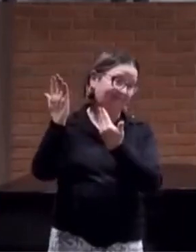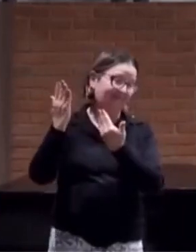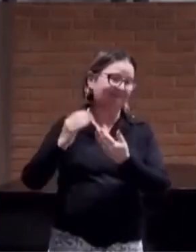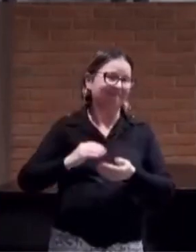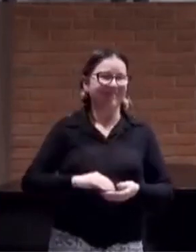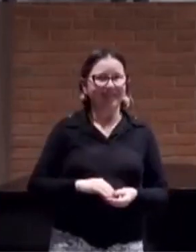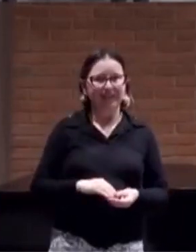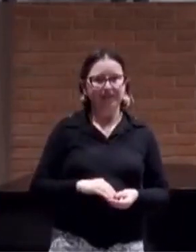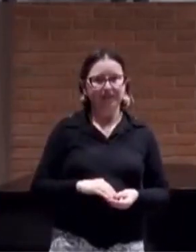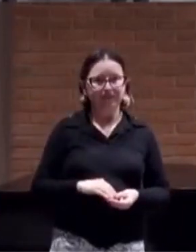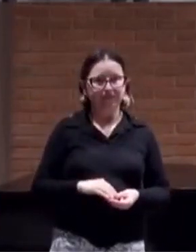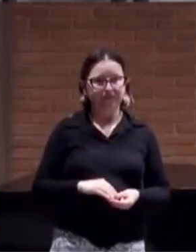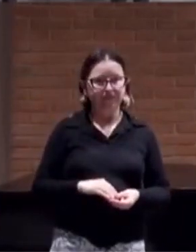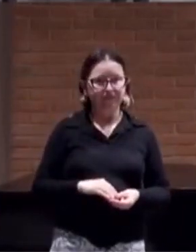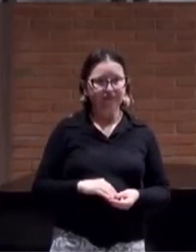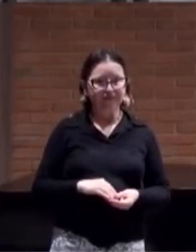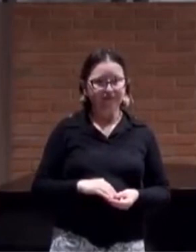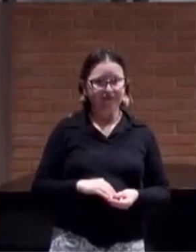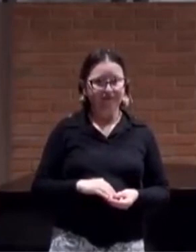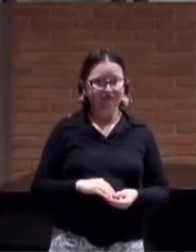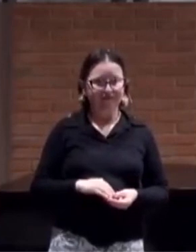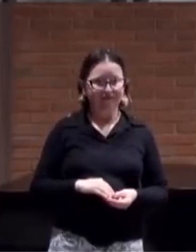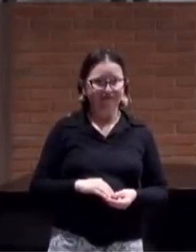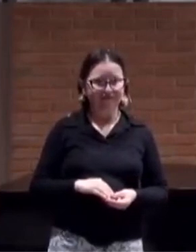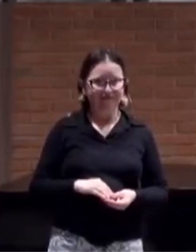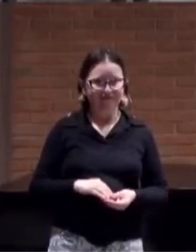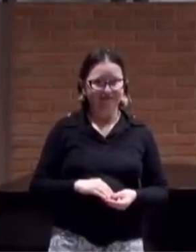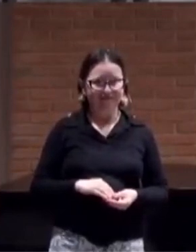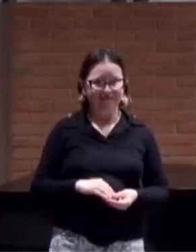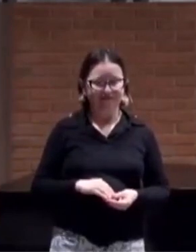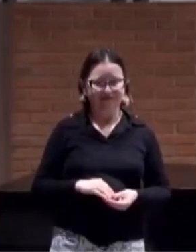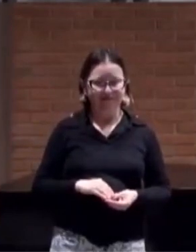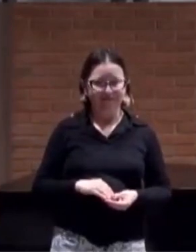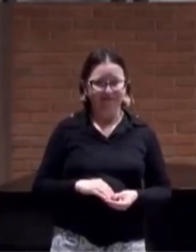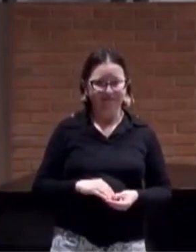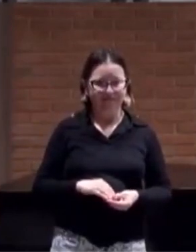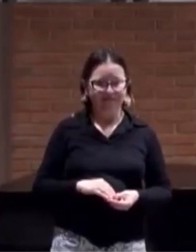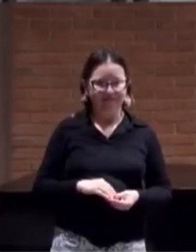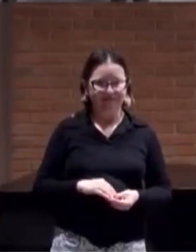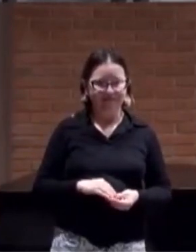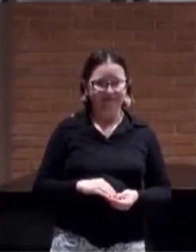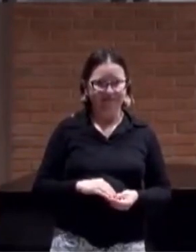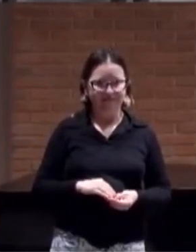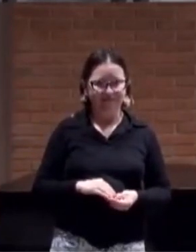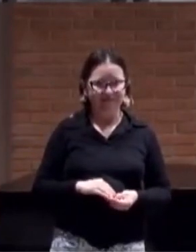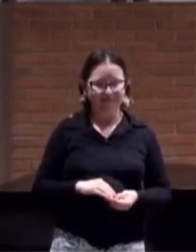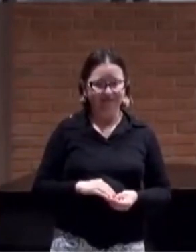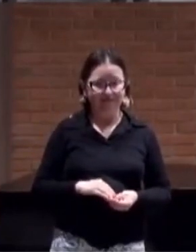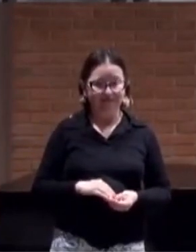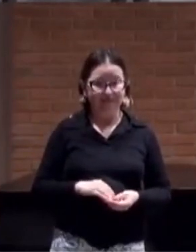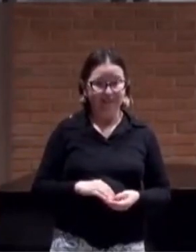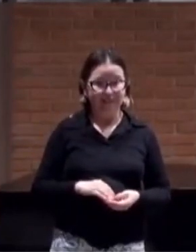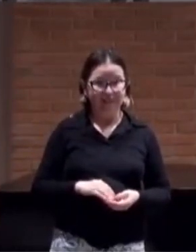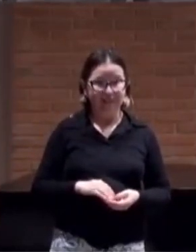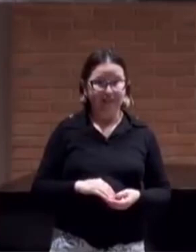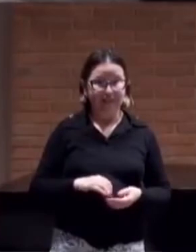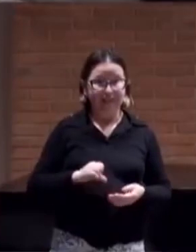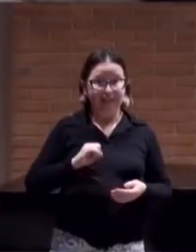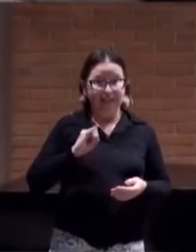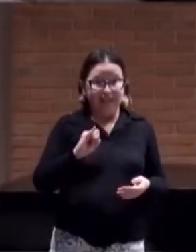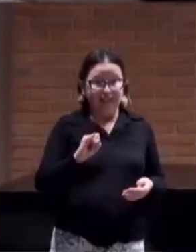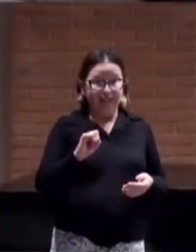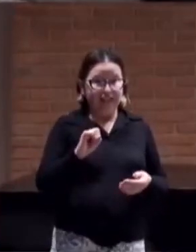a querer fazer os ajustes fora do leito de interpretação